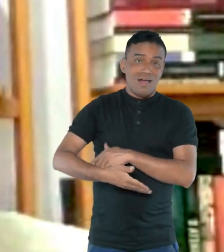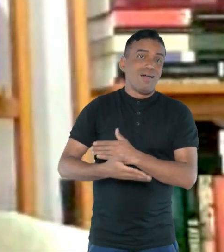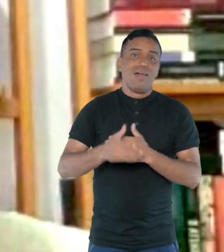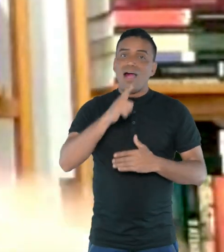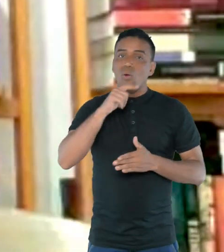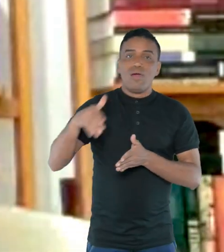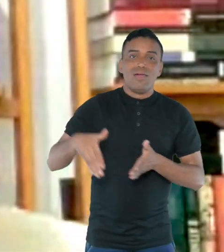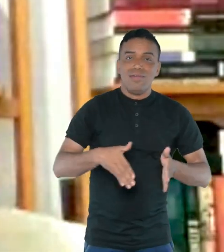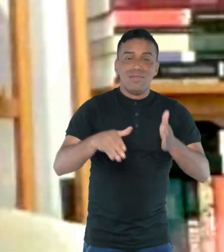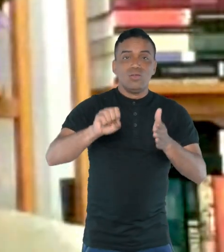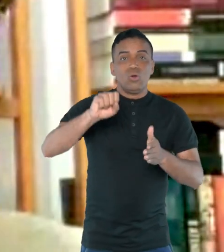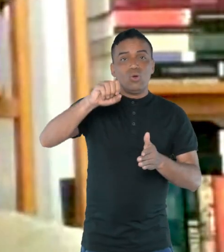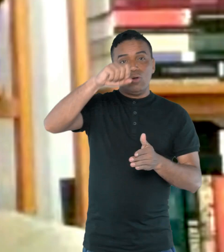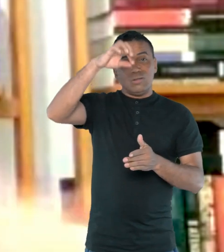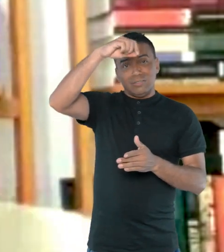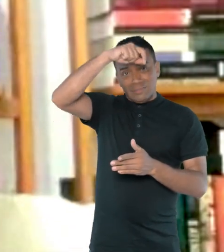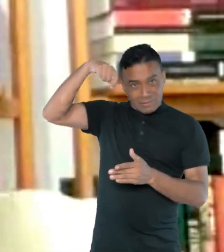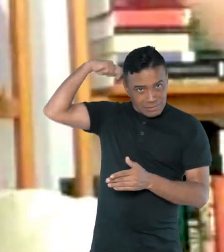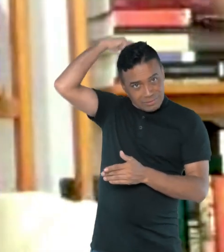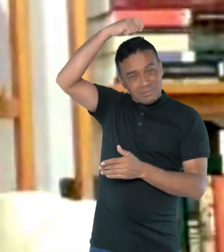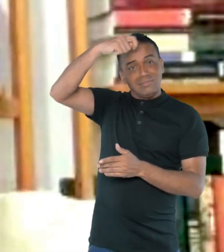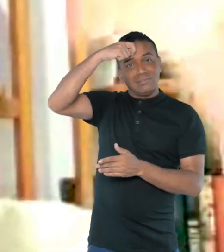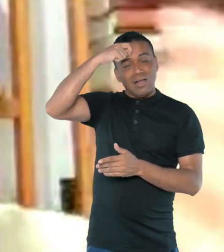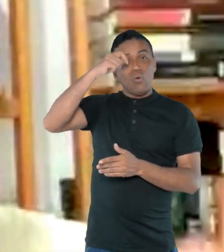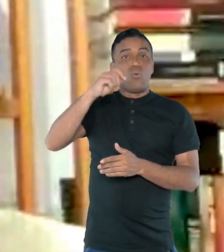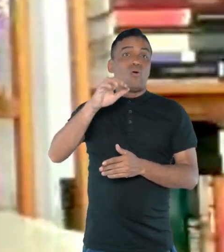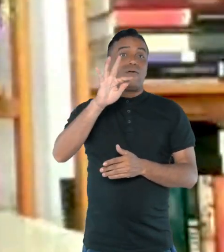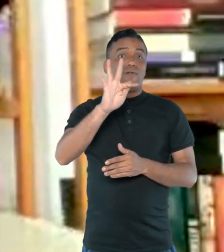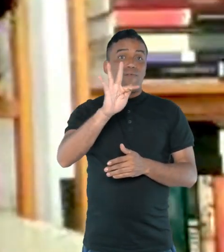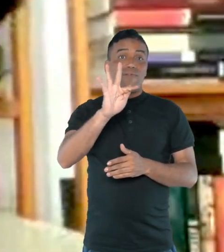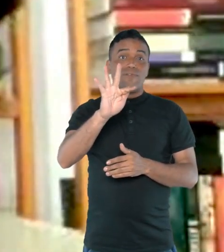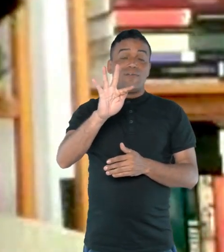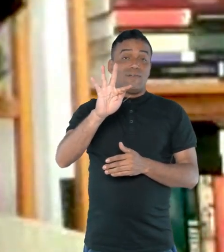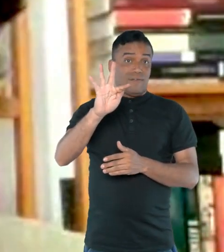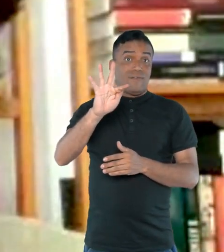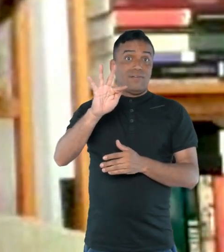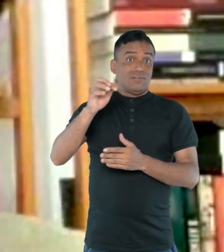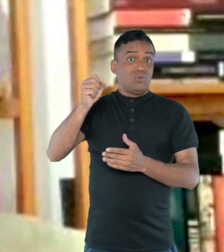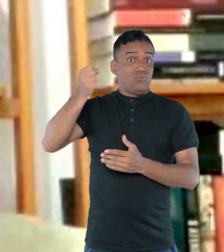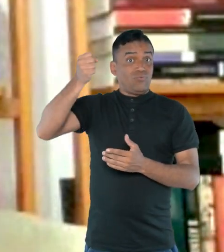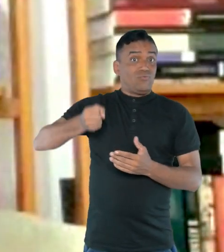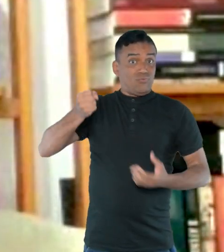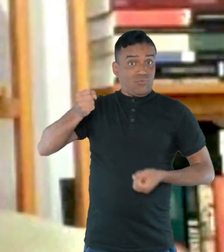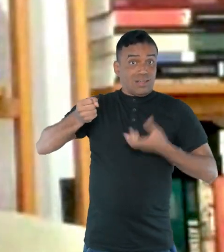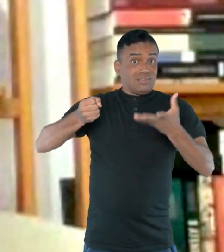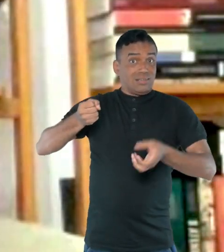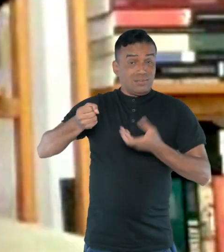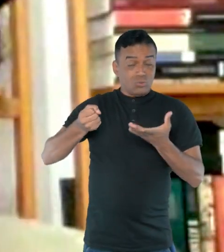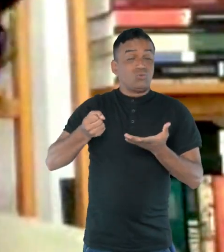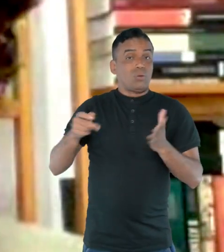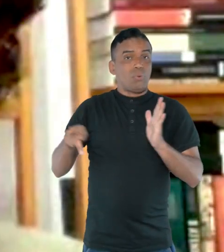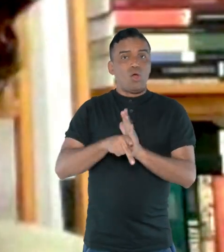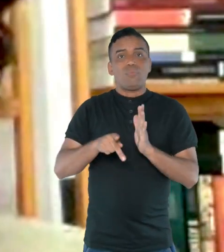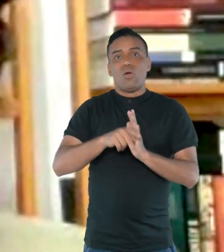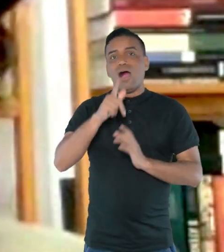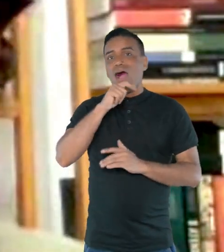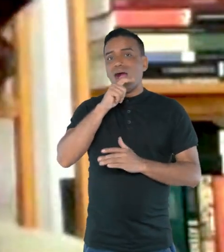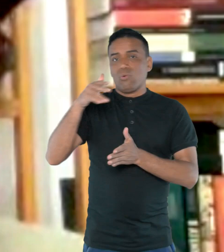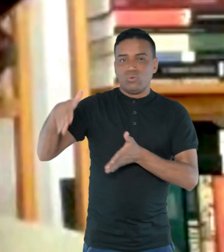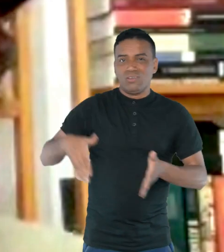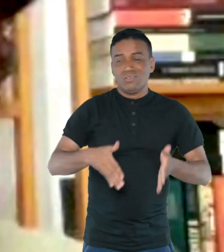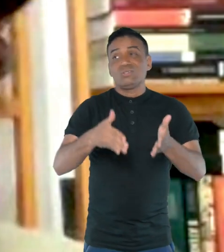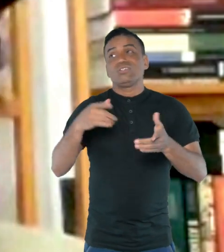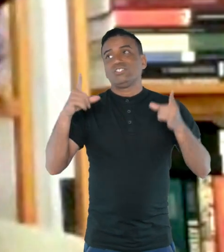vai remando, né, retornando, na verdade, o curso natural das águas do rio, e nessa dificuldade,